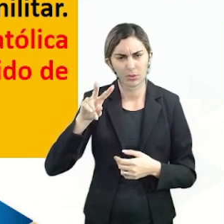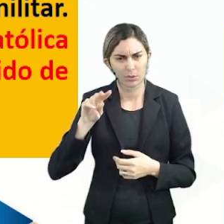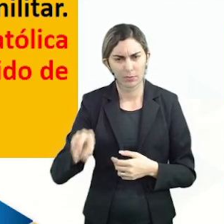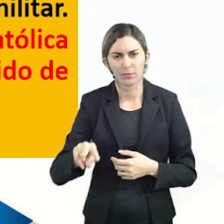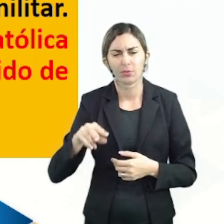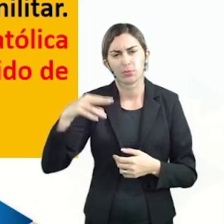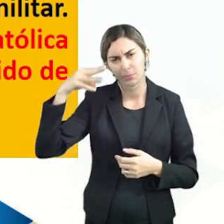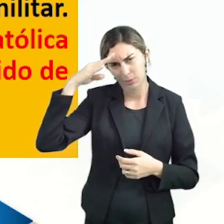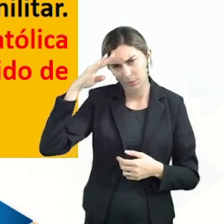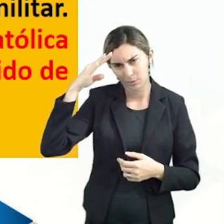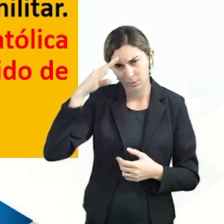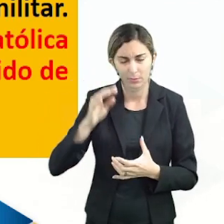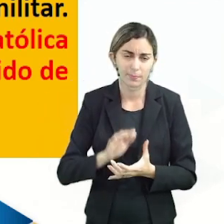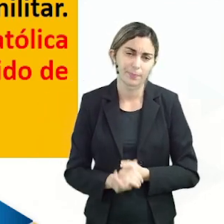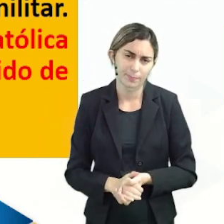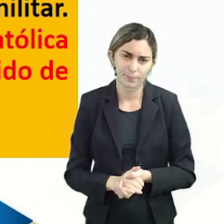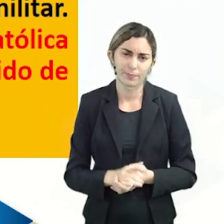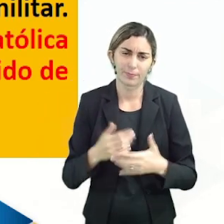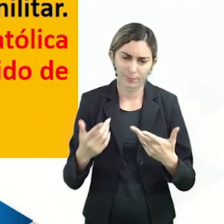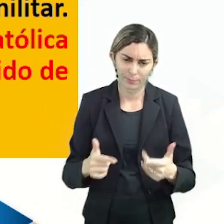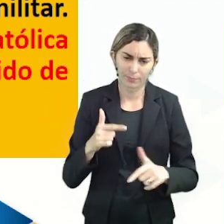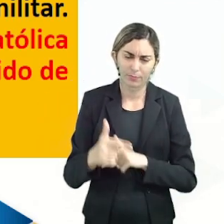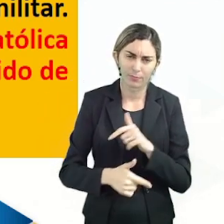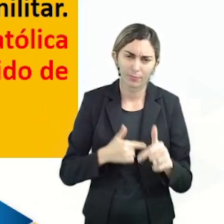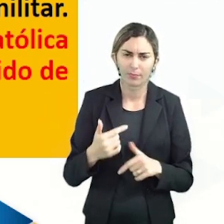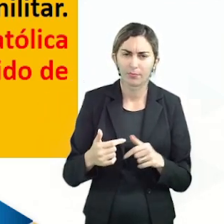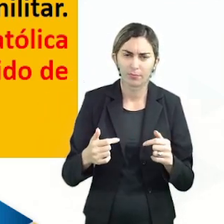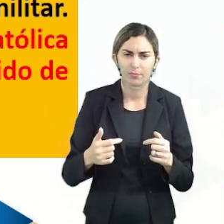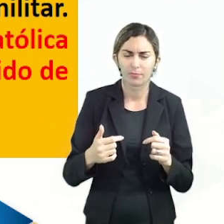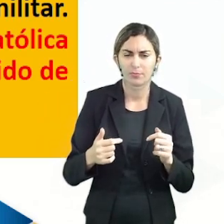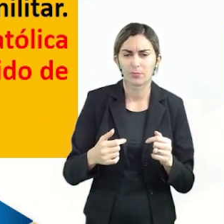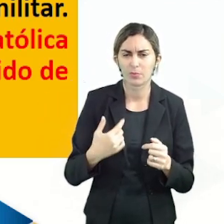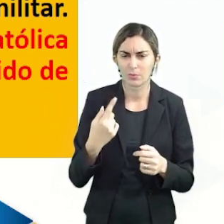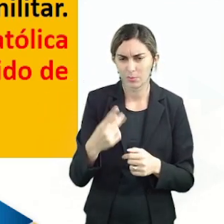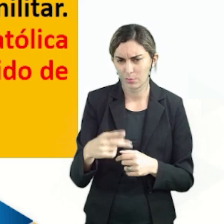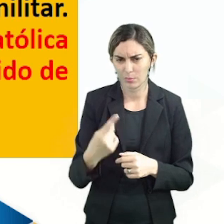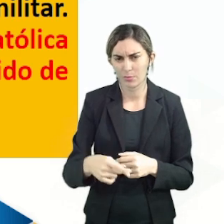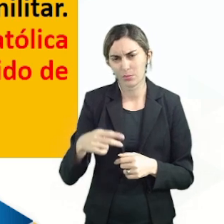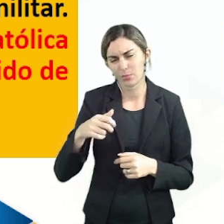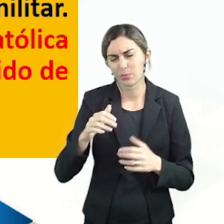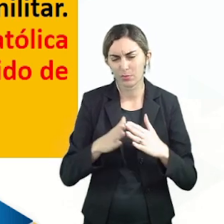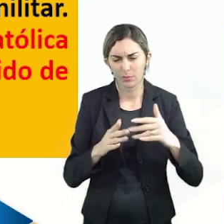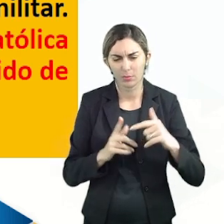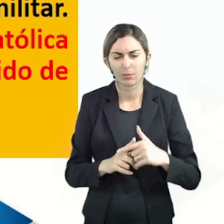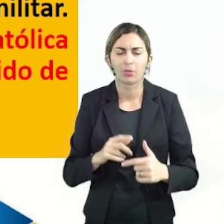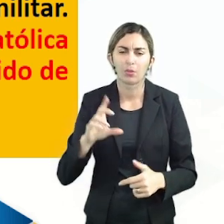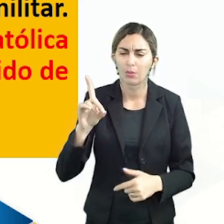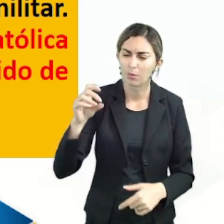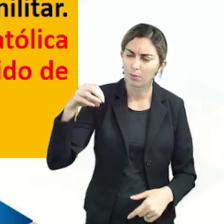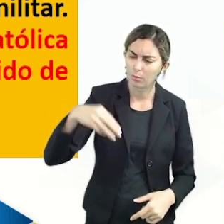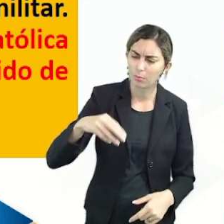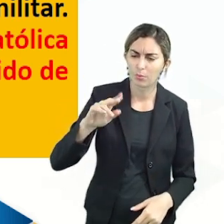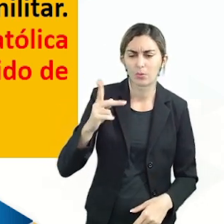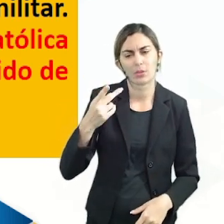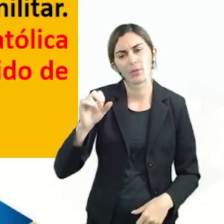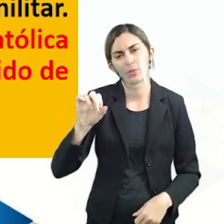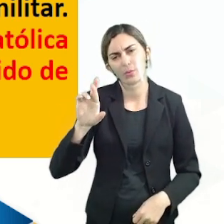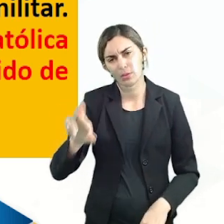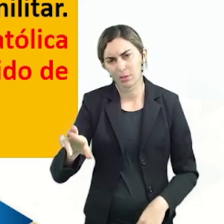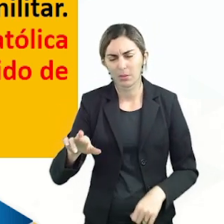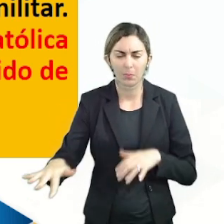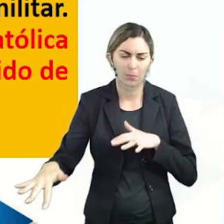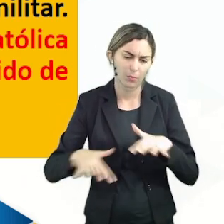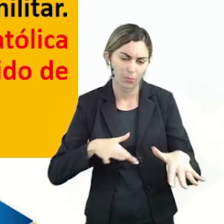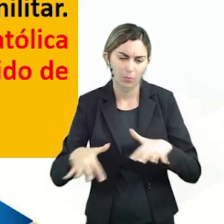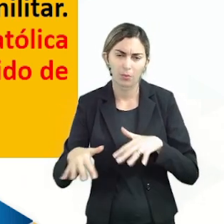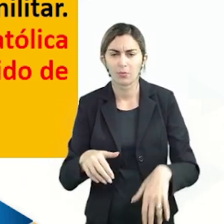civil-militar. Acompanhe. Além das atividades pastorais de sua arquidiocese, Dom Helder atuou em